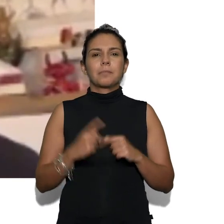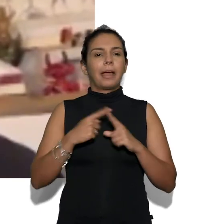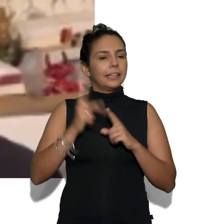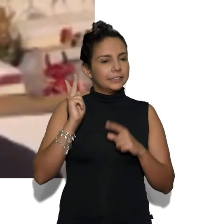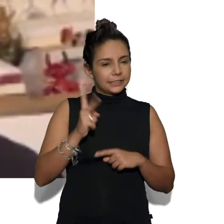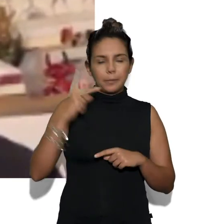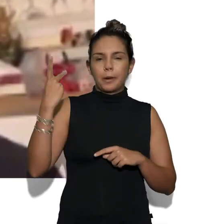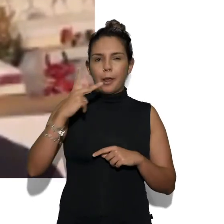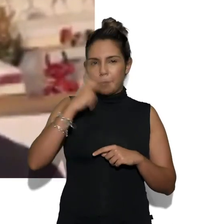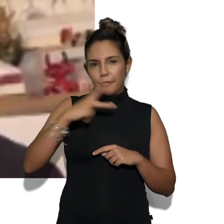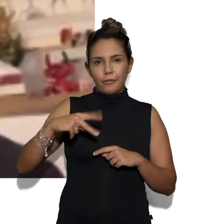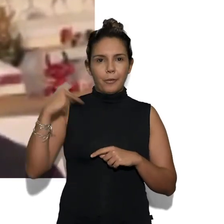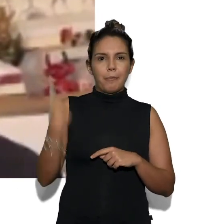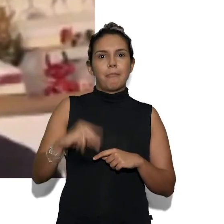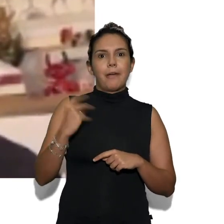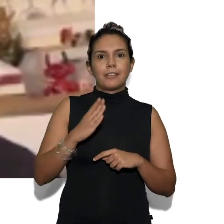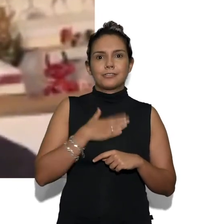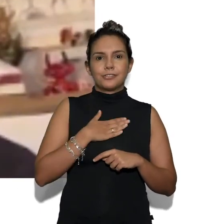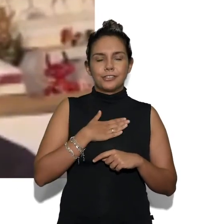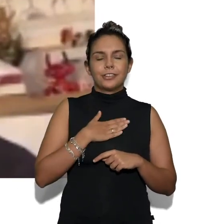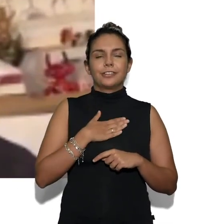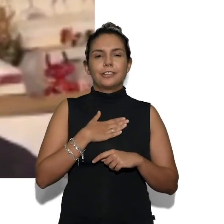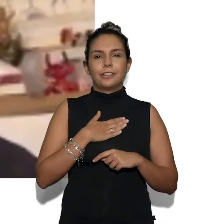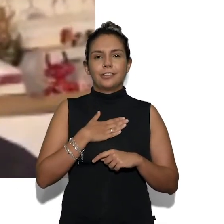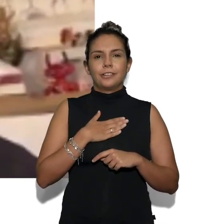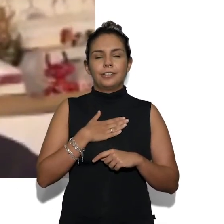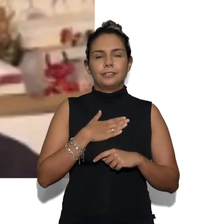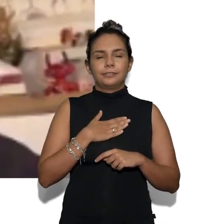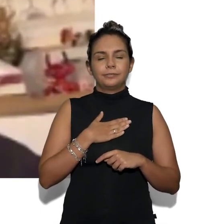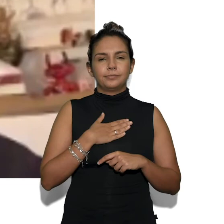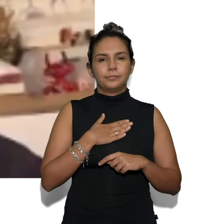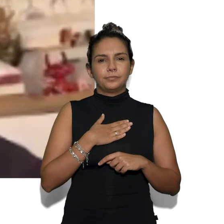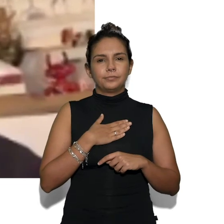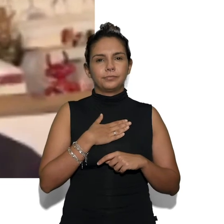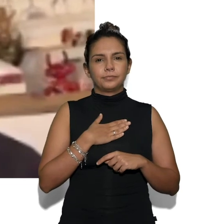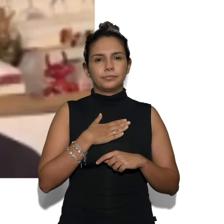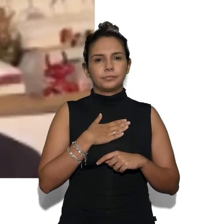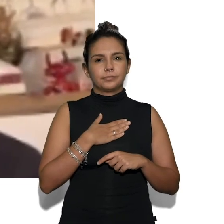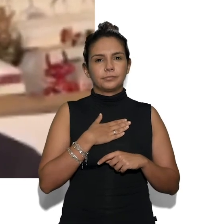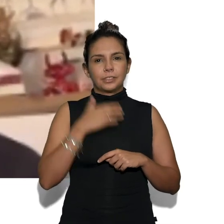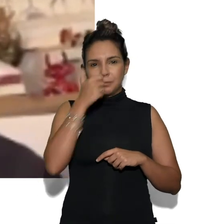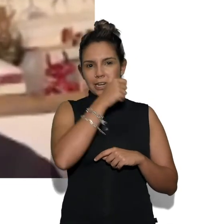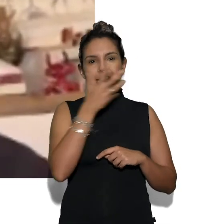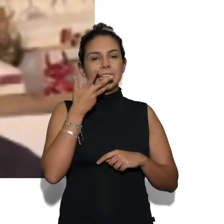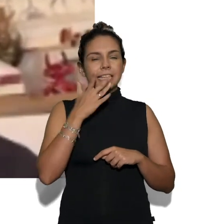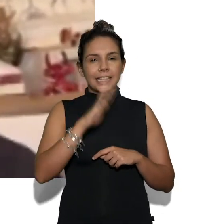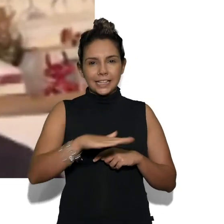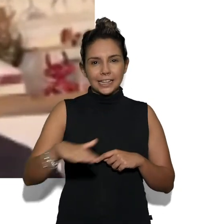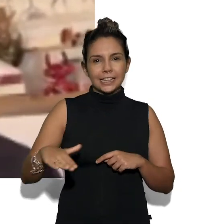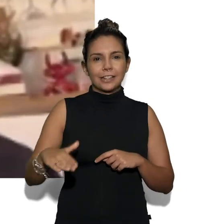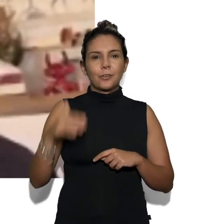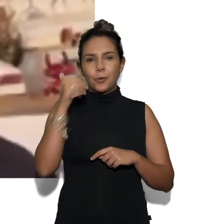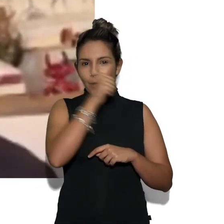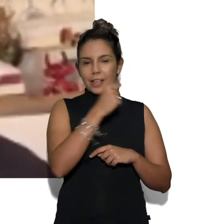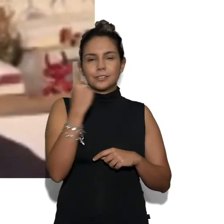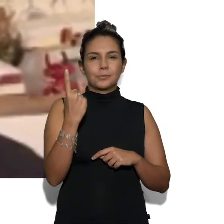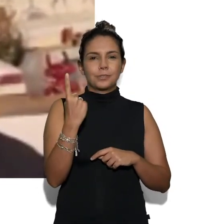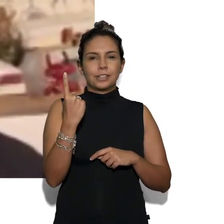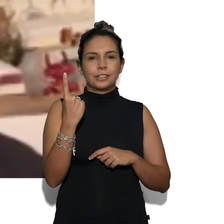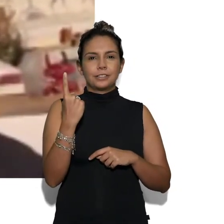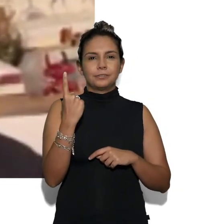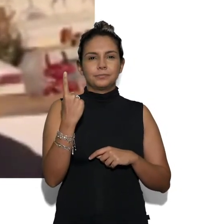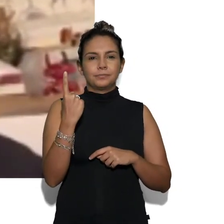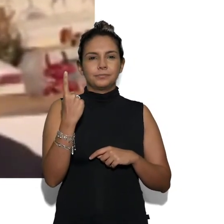batia, porque era quase uma condição da existência da criança, era quase